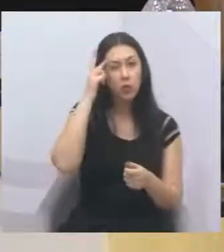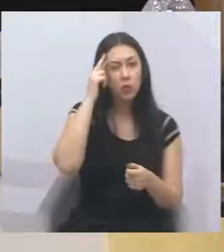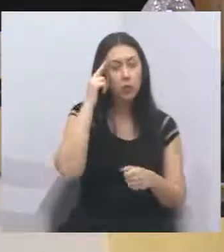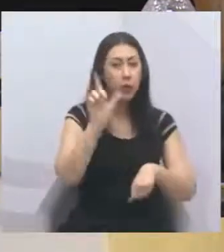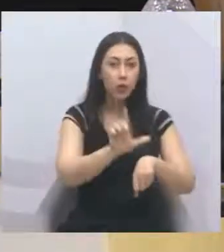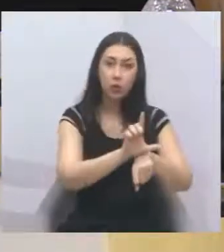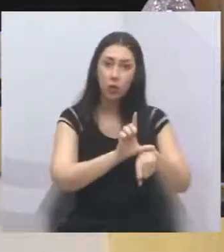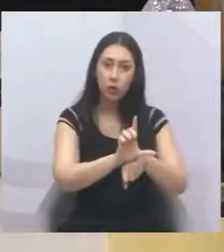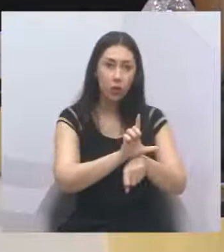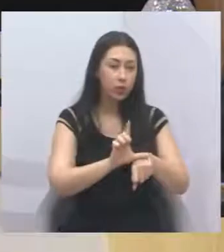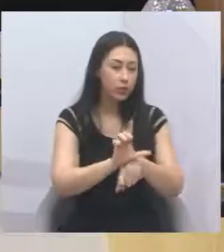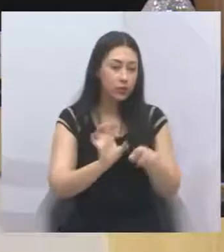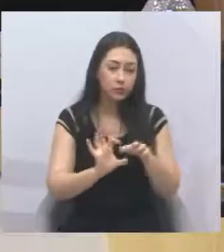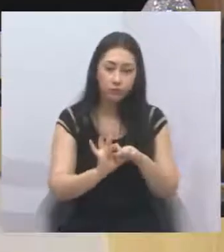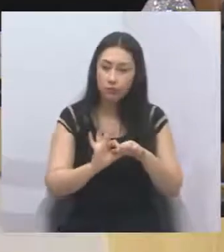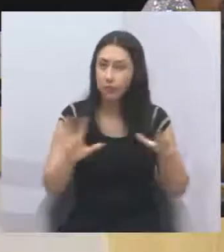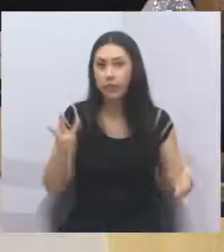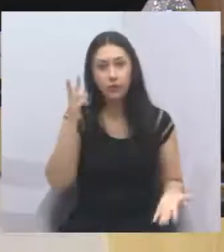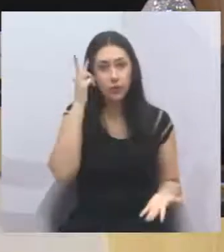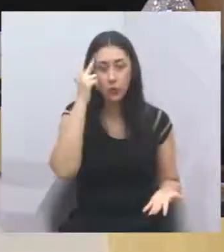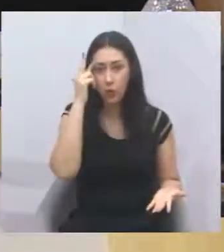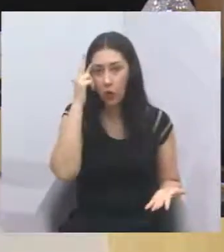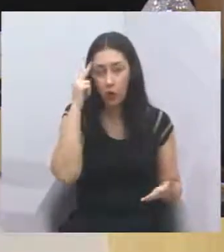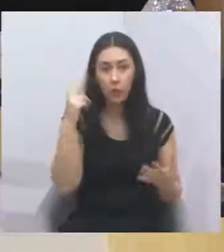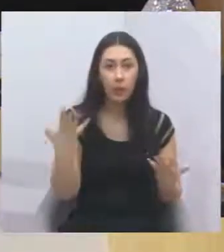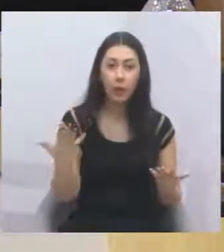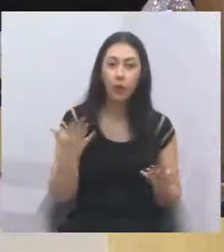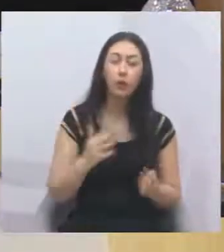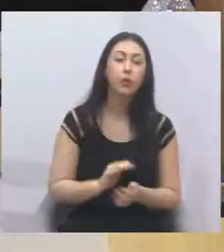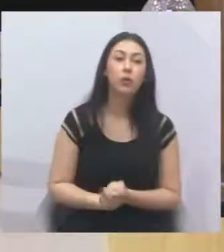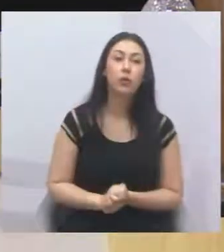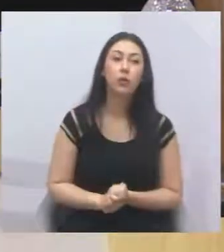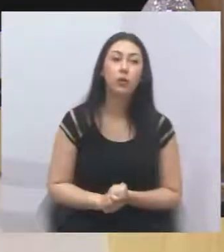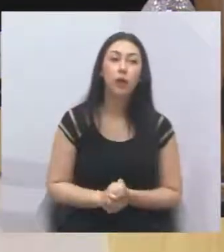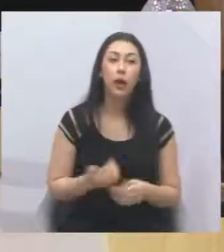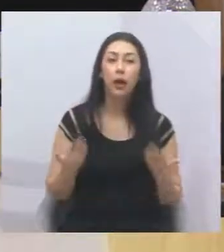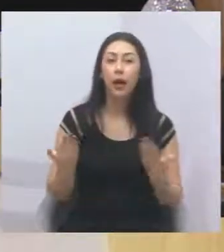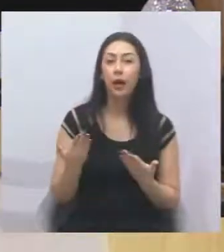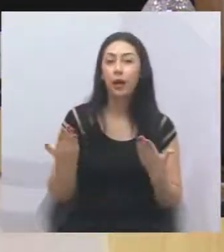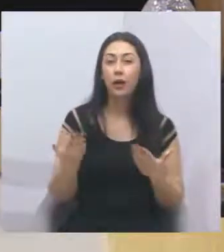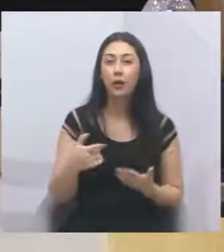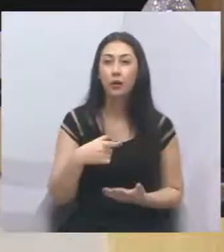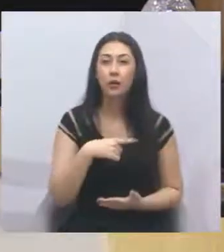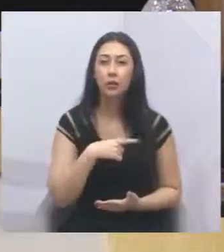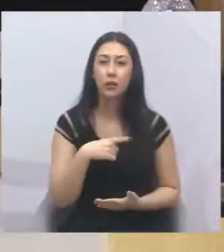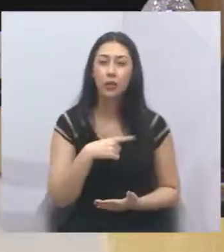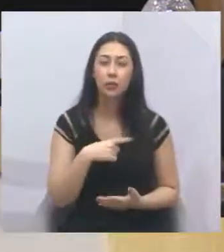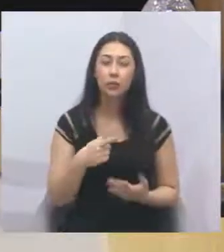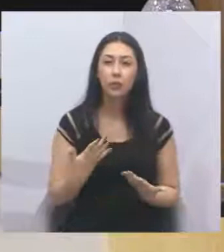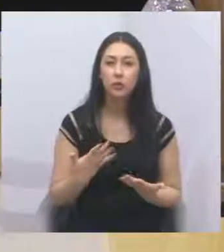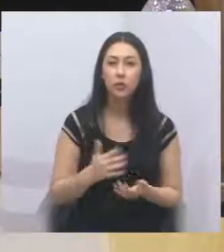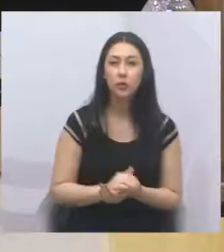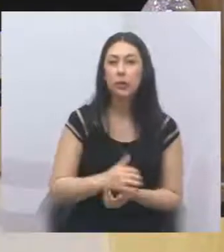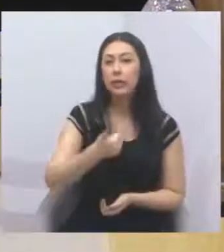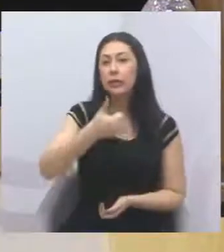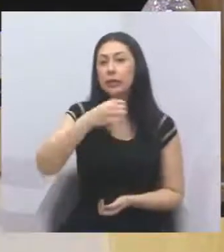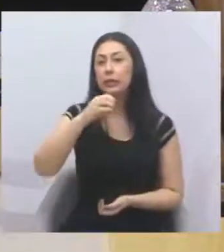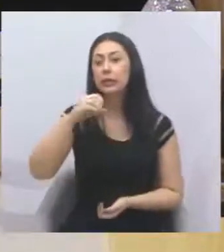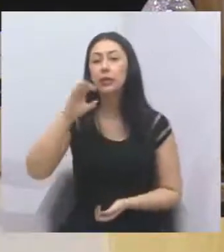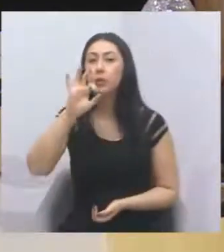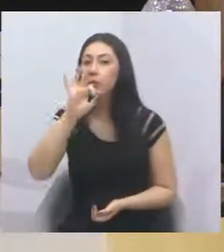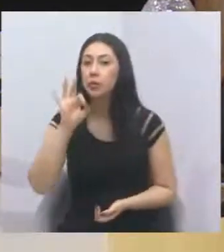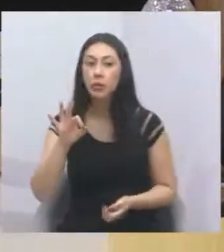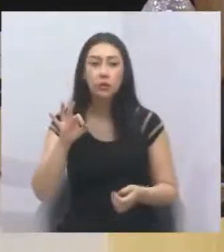comércios. Os comércios voltaram ontem ao normal, né? Agora nós temos aí, bem dizer, 100% do